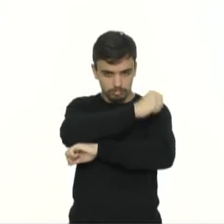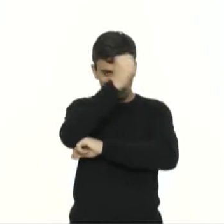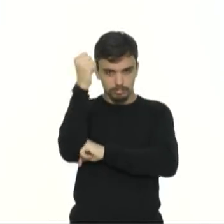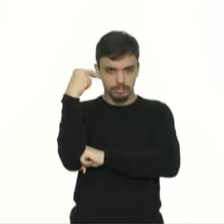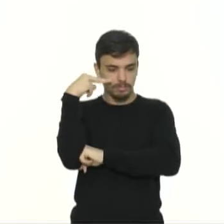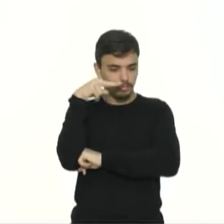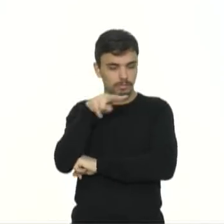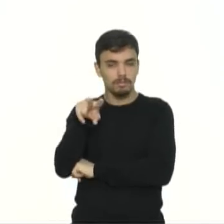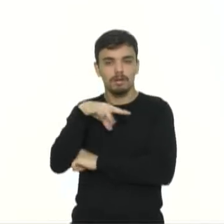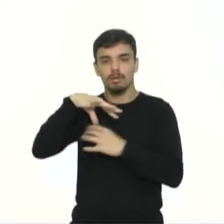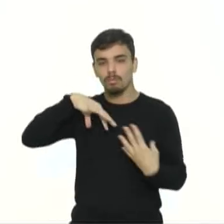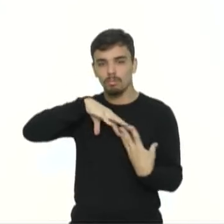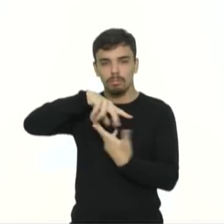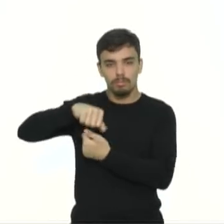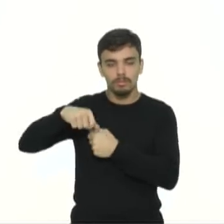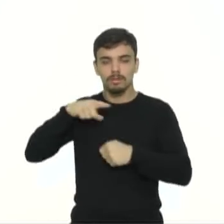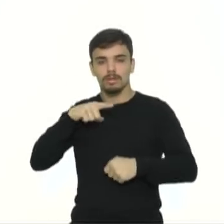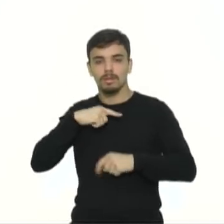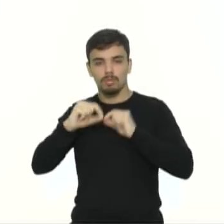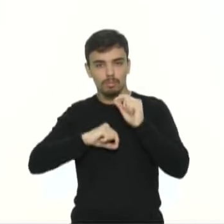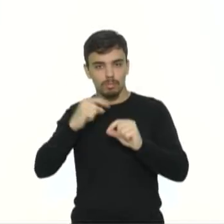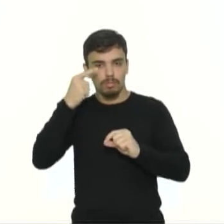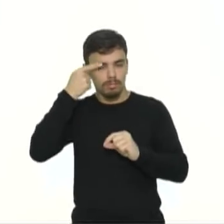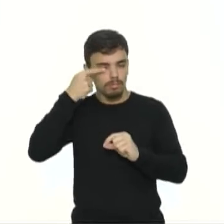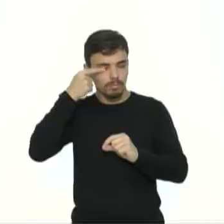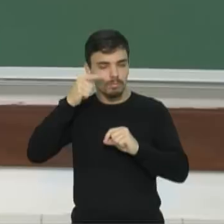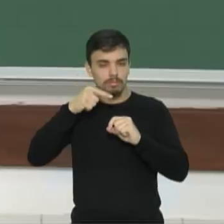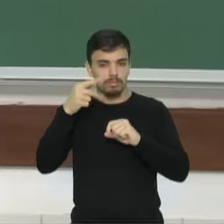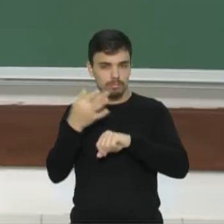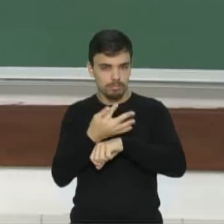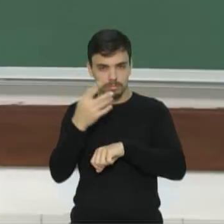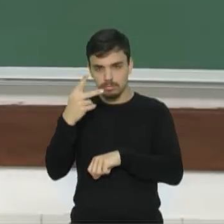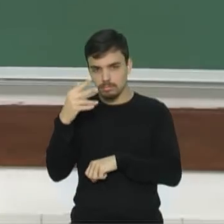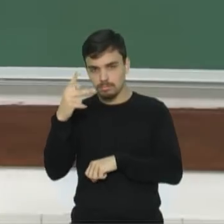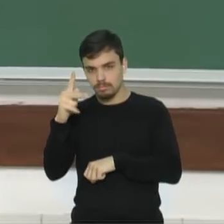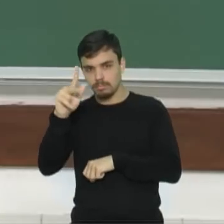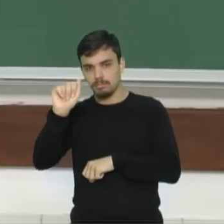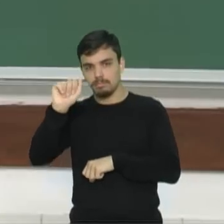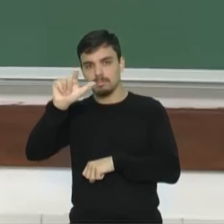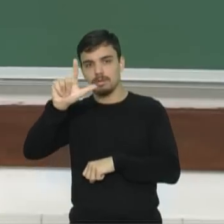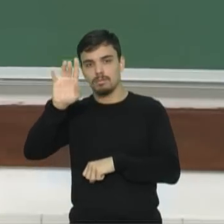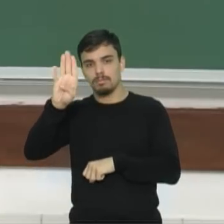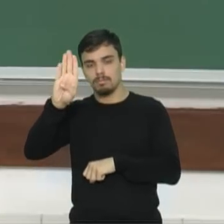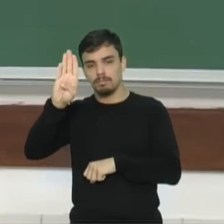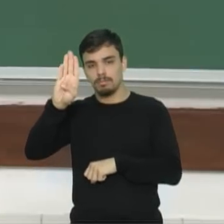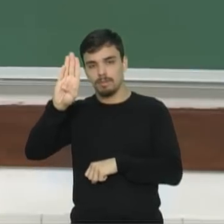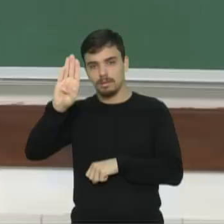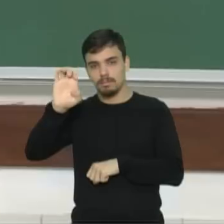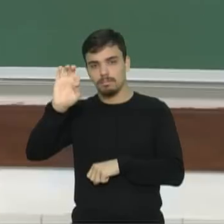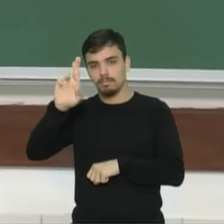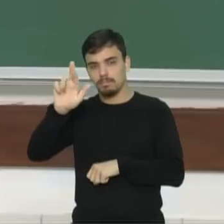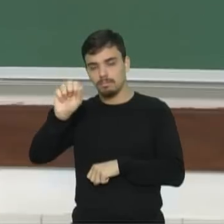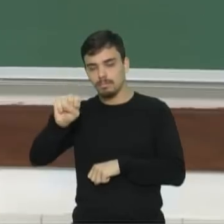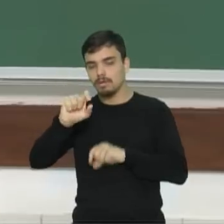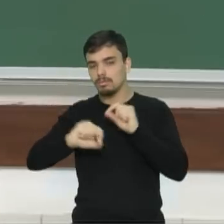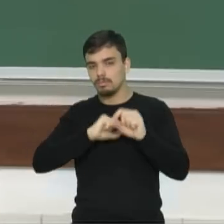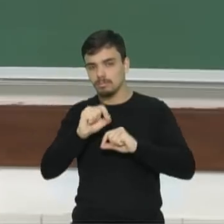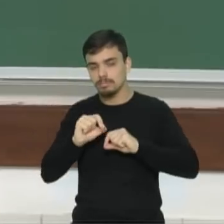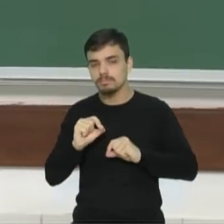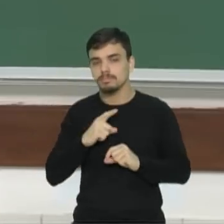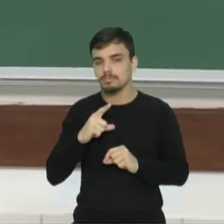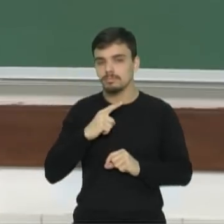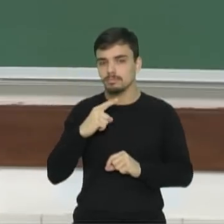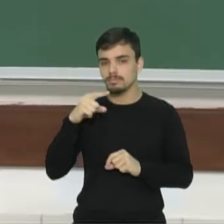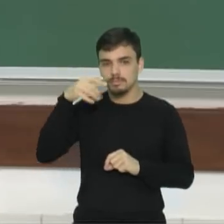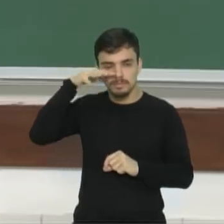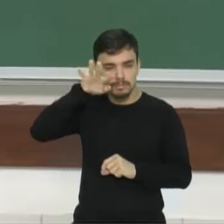As pálpebras sustentando os cílios. Os nossos cílios, que são a nossa primeira reação de reflexo quando algo vem para o olho.